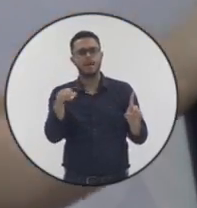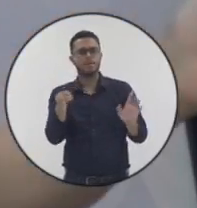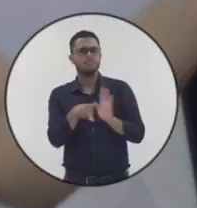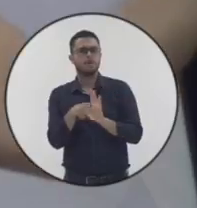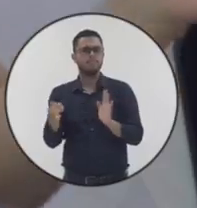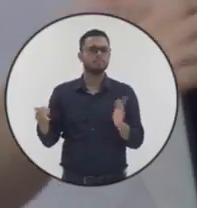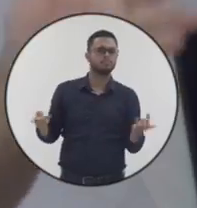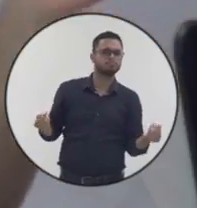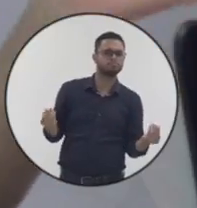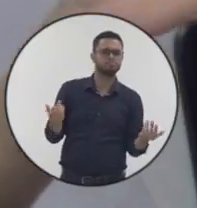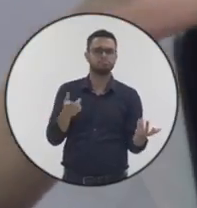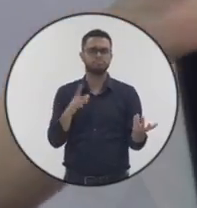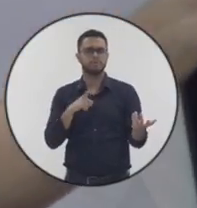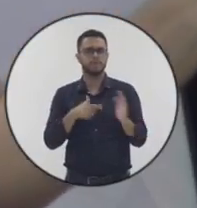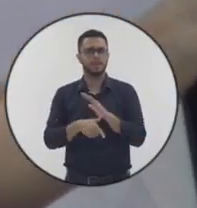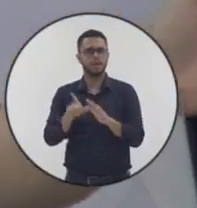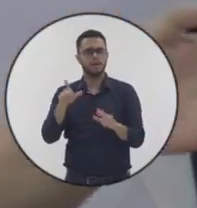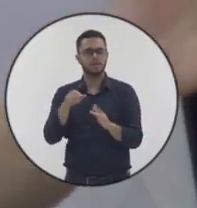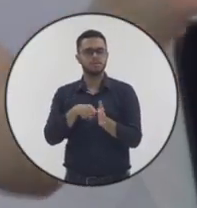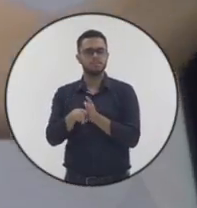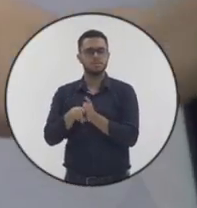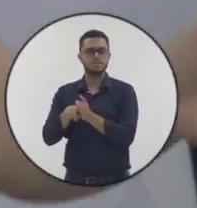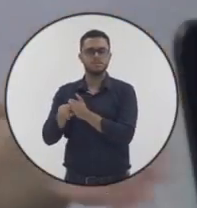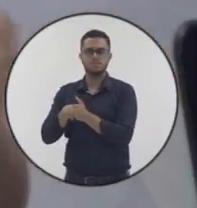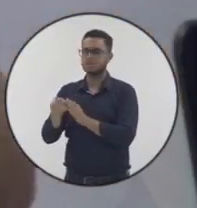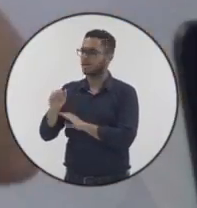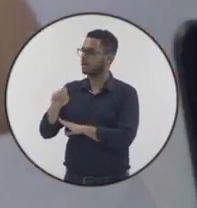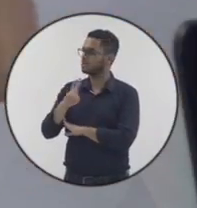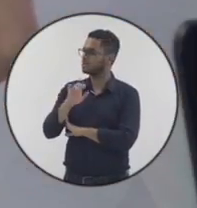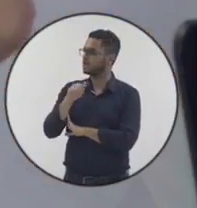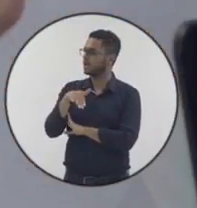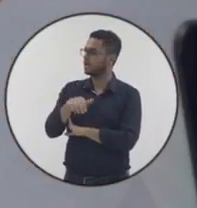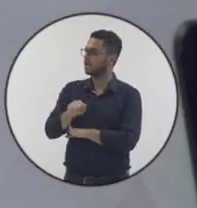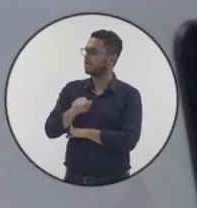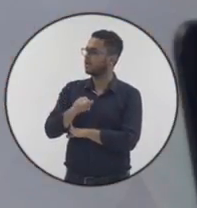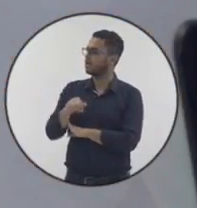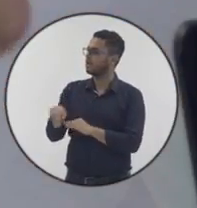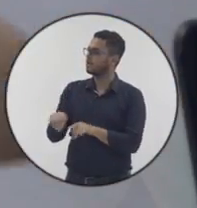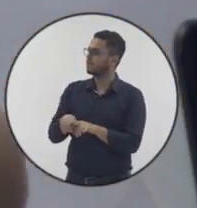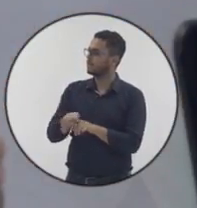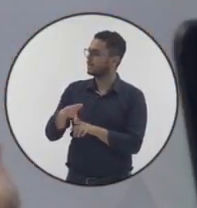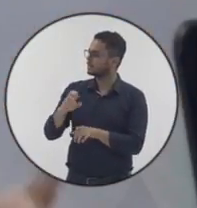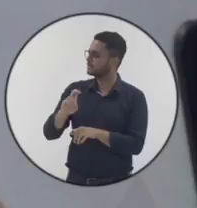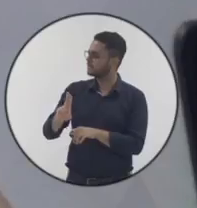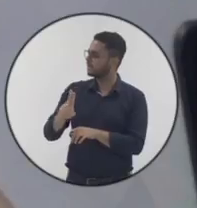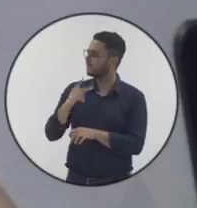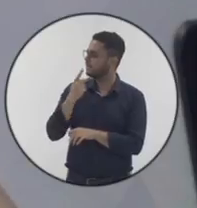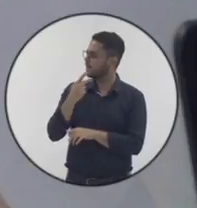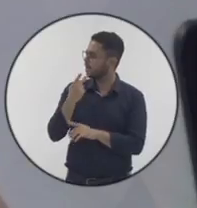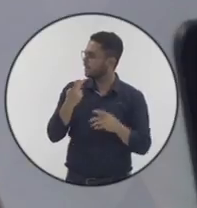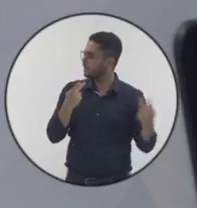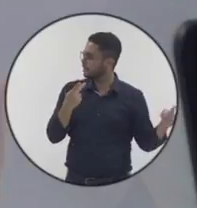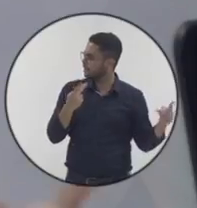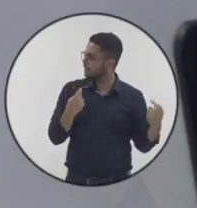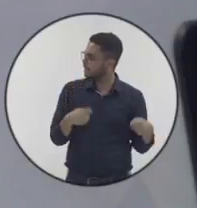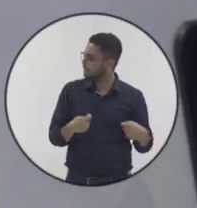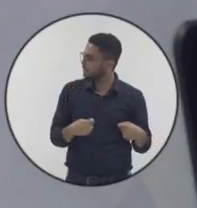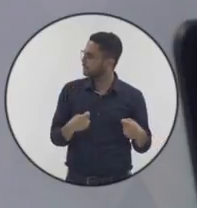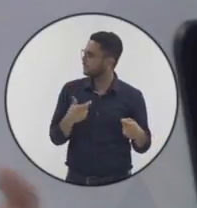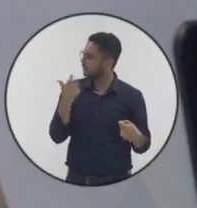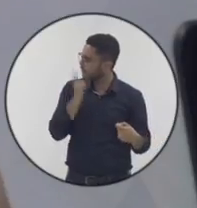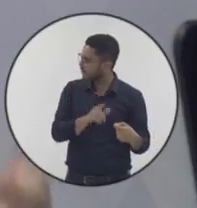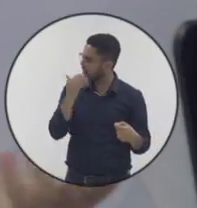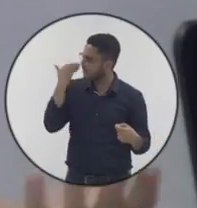epidemiológicos levantados aqui um pouquinho por Adriana, por Céu, né, que falam dessa necessidade de a gente